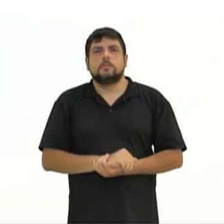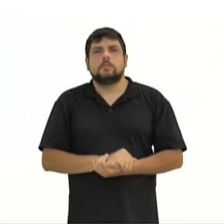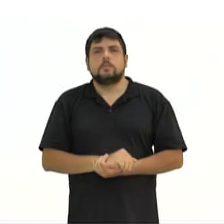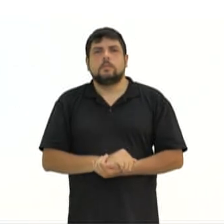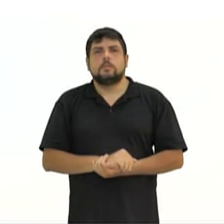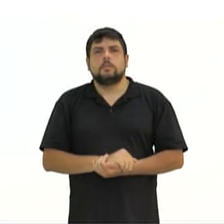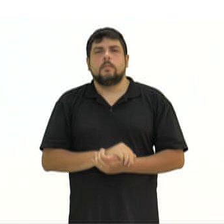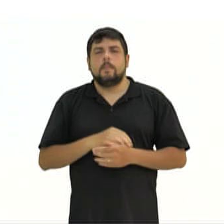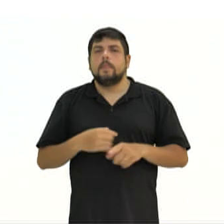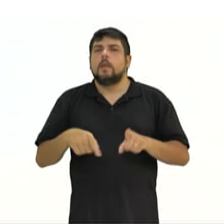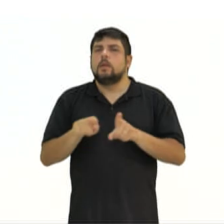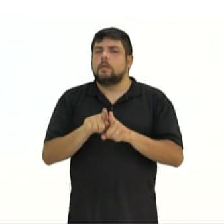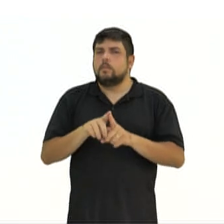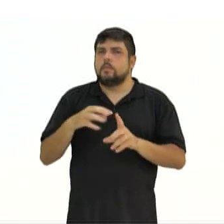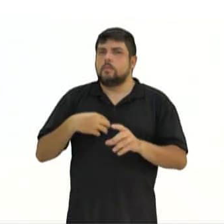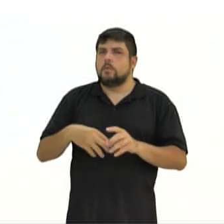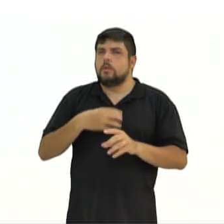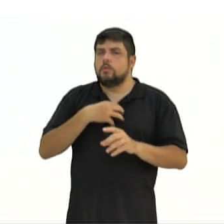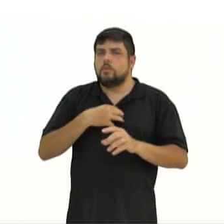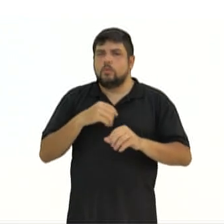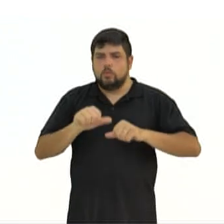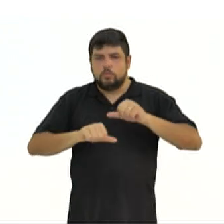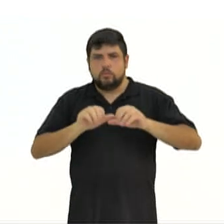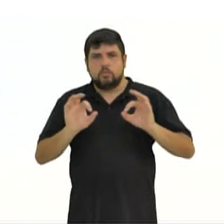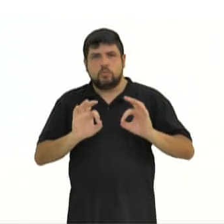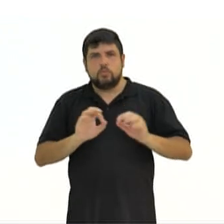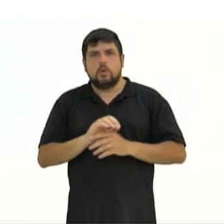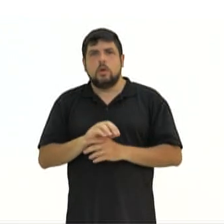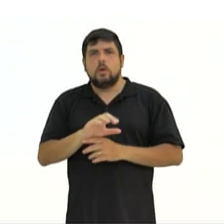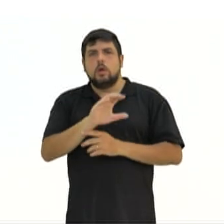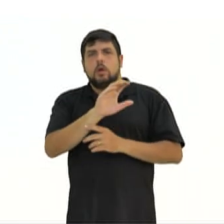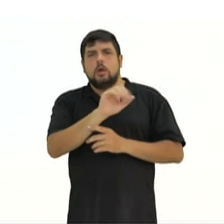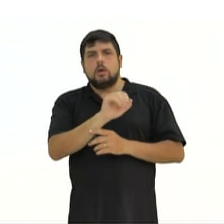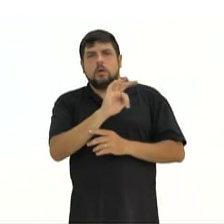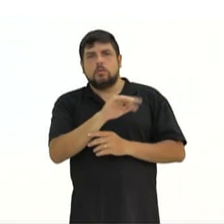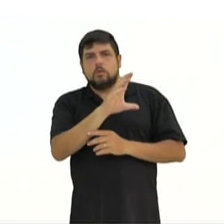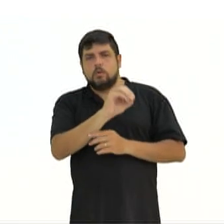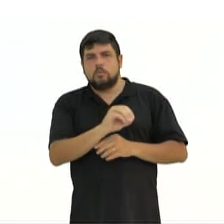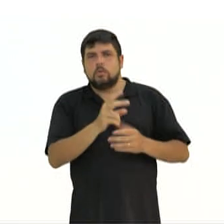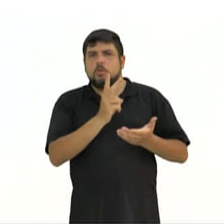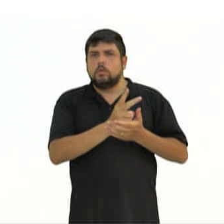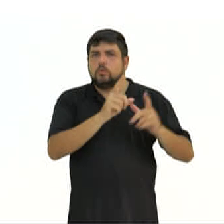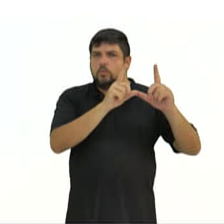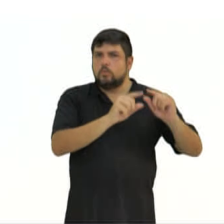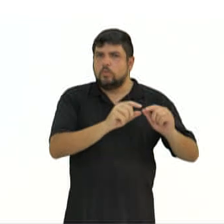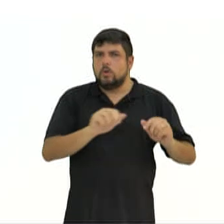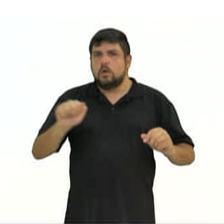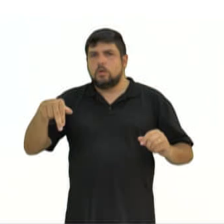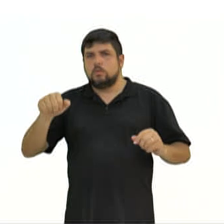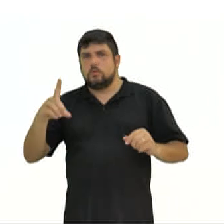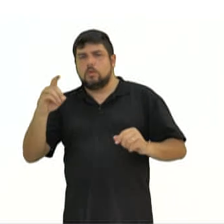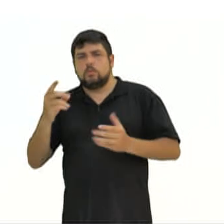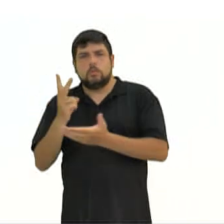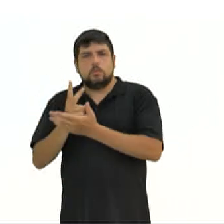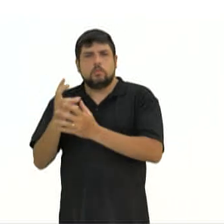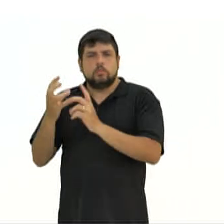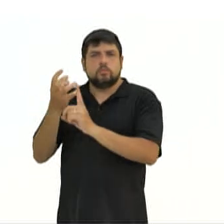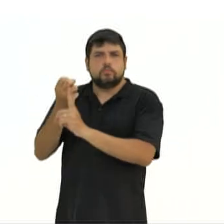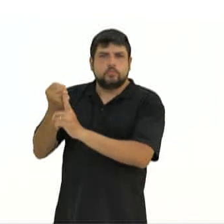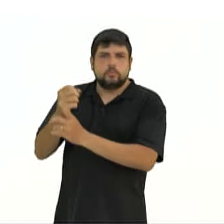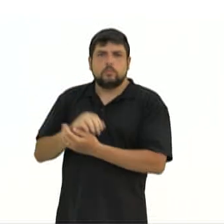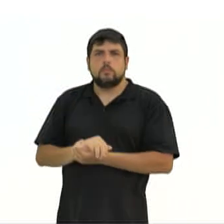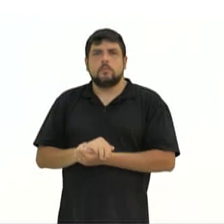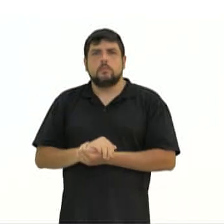O aspecto que permanece, então, inalterado. Cátodo sempre redução e anodo sempre oxidação. Durante a eletrólise,